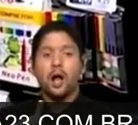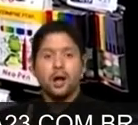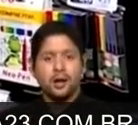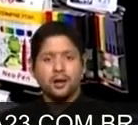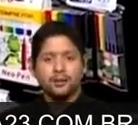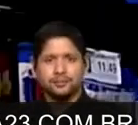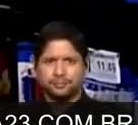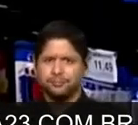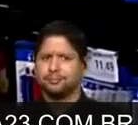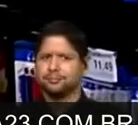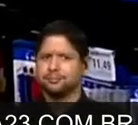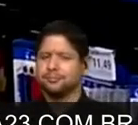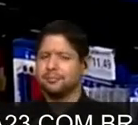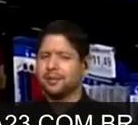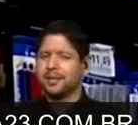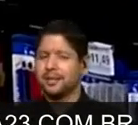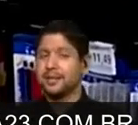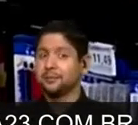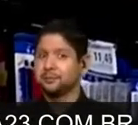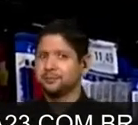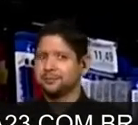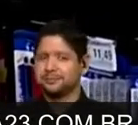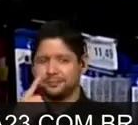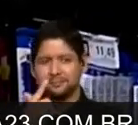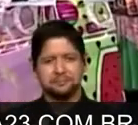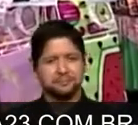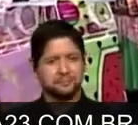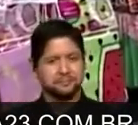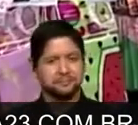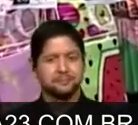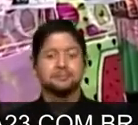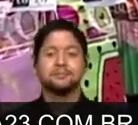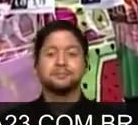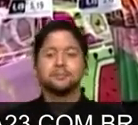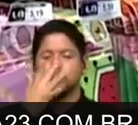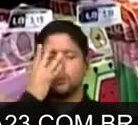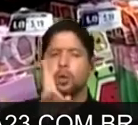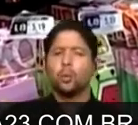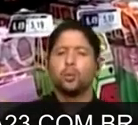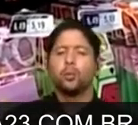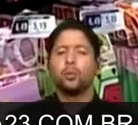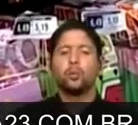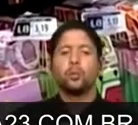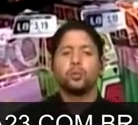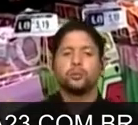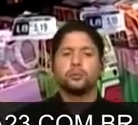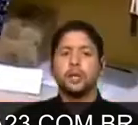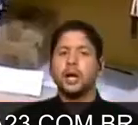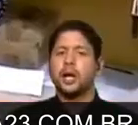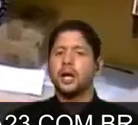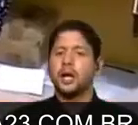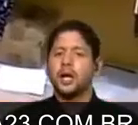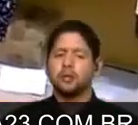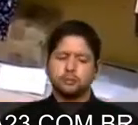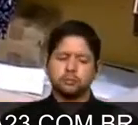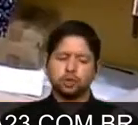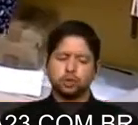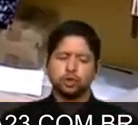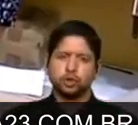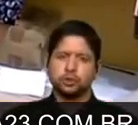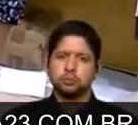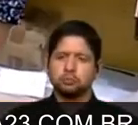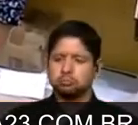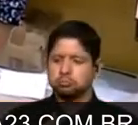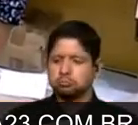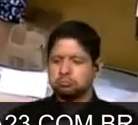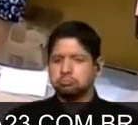estão abastecidas e movimentadas. Boa parte dos consumidores estão antecipando as pesquisas dos